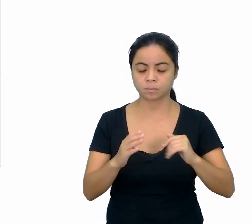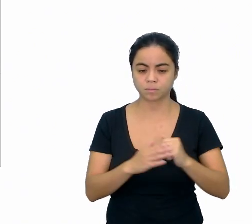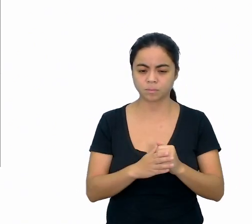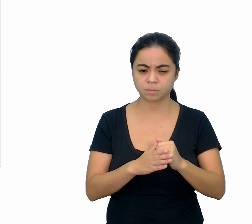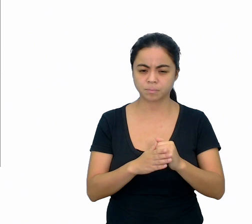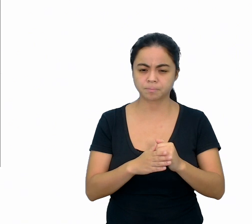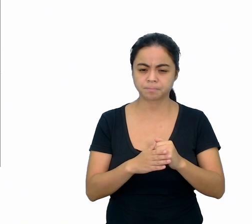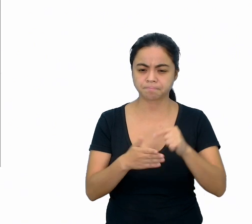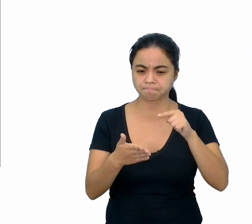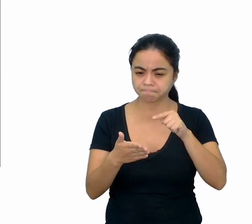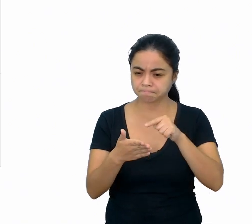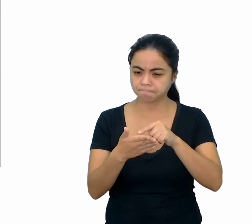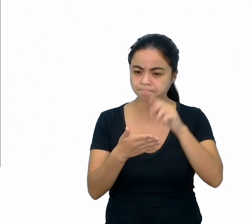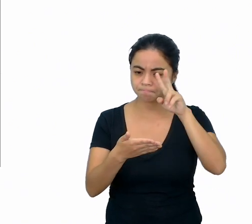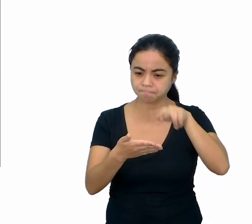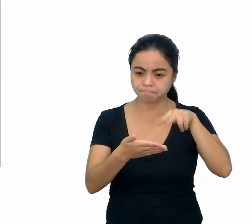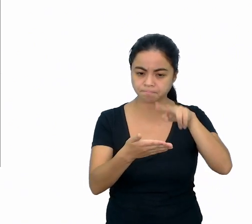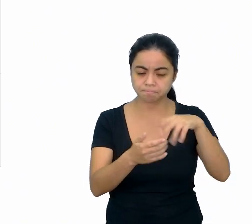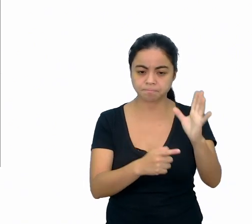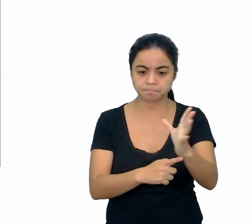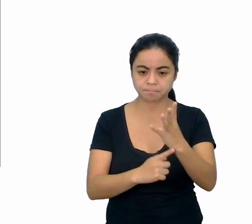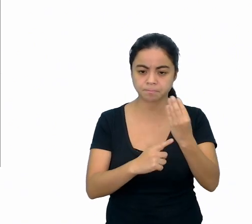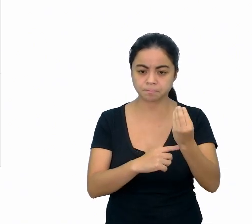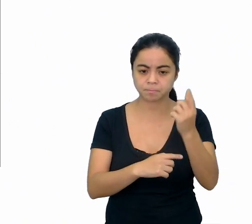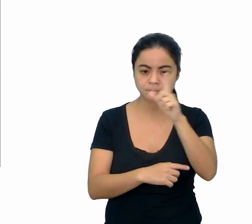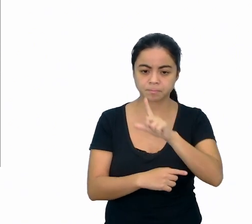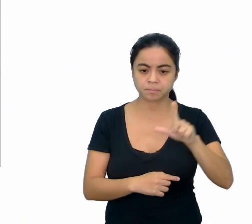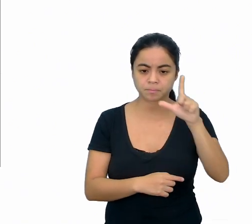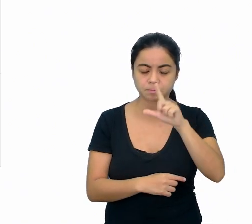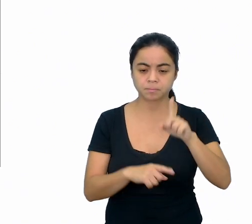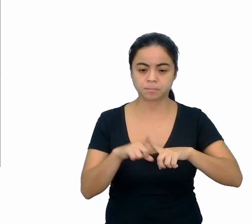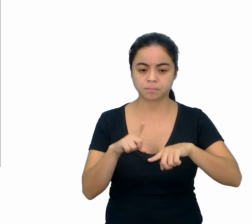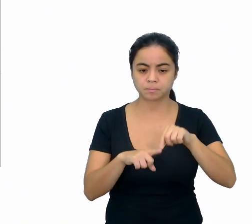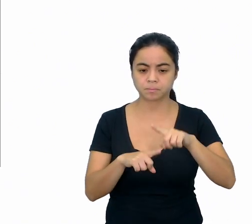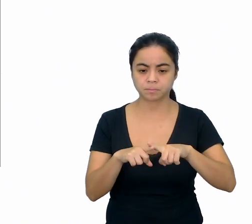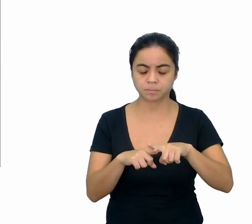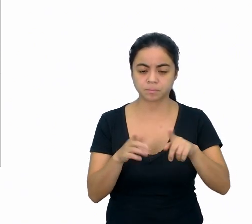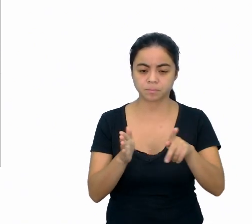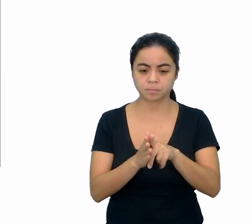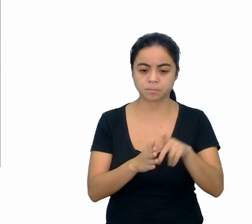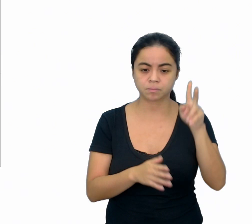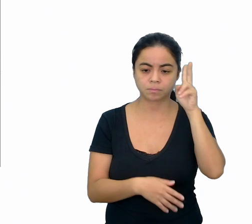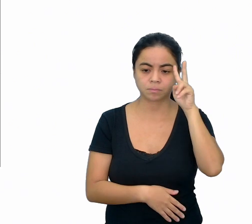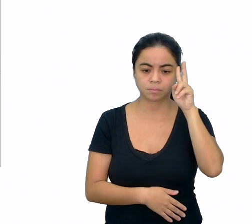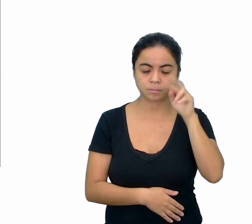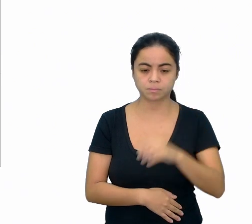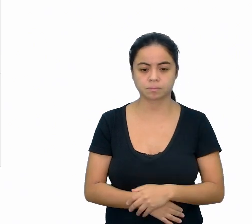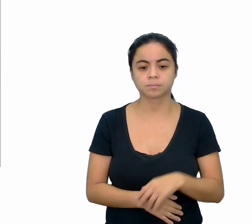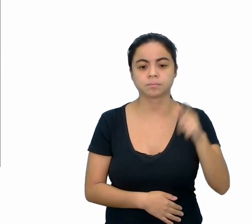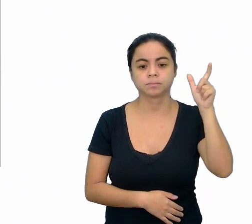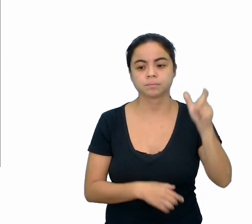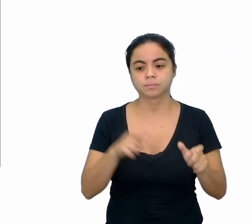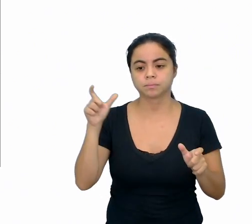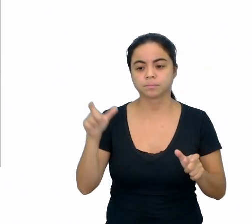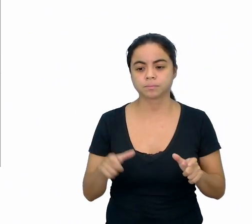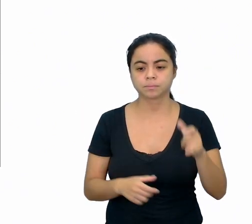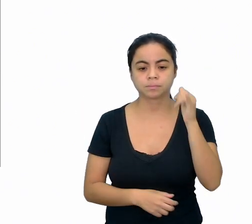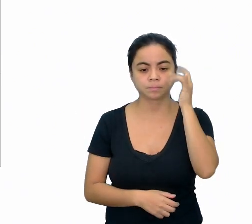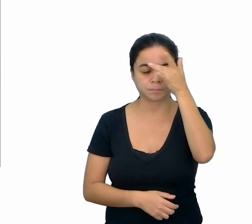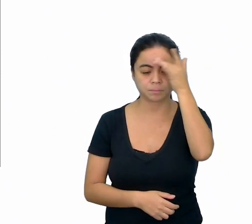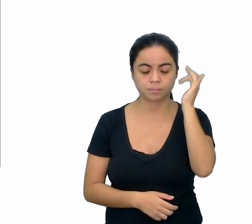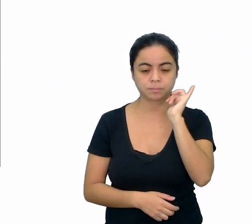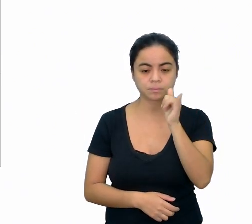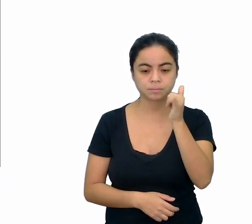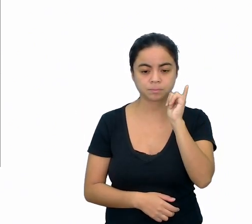de diferentes textos do campo artístico literário os elementos constituintes da narrativa, personagens,